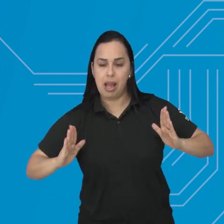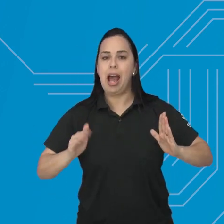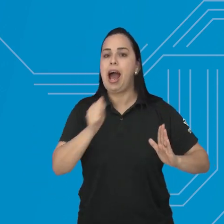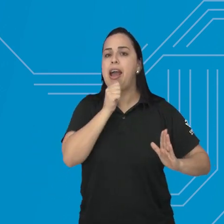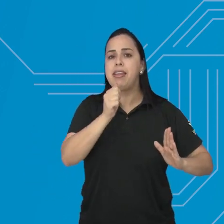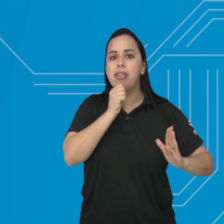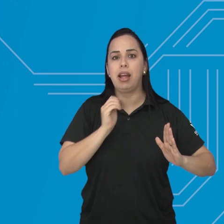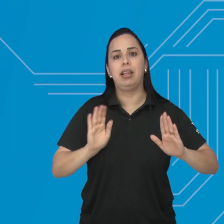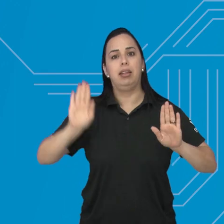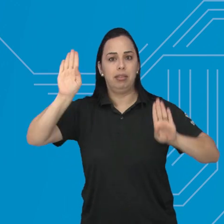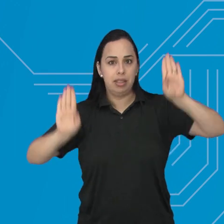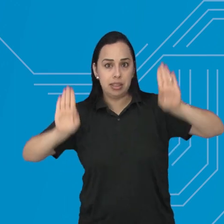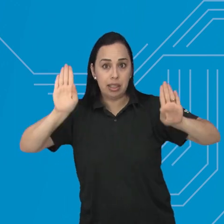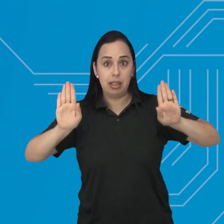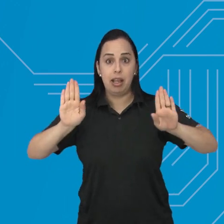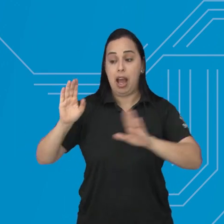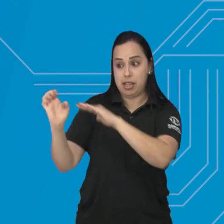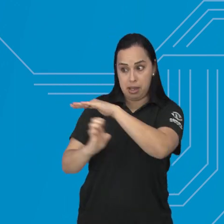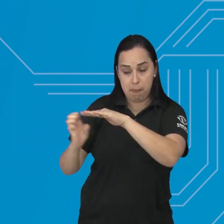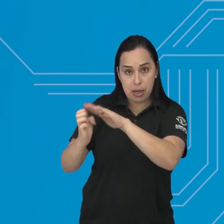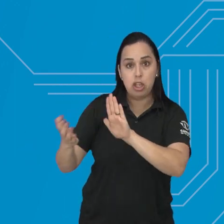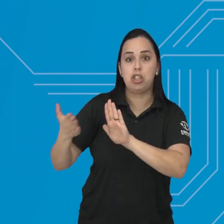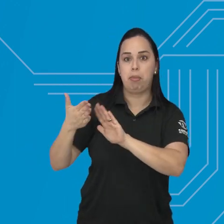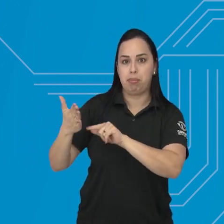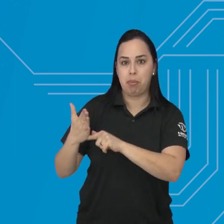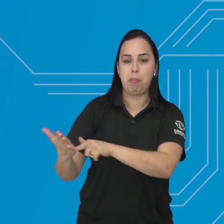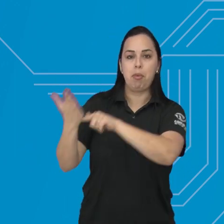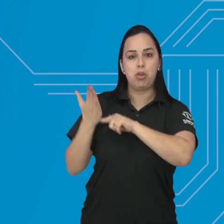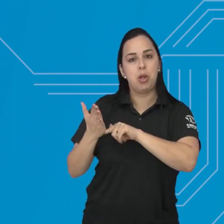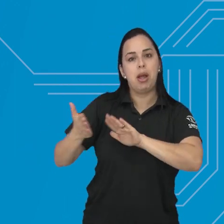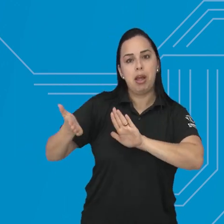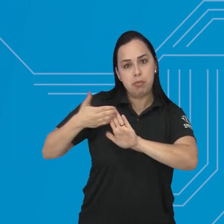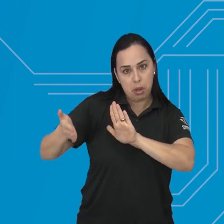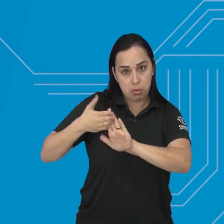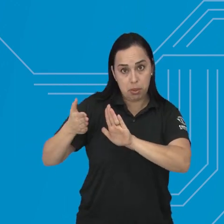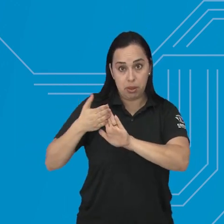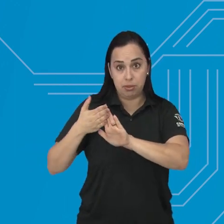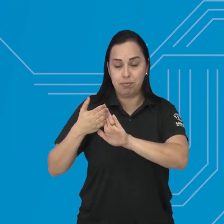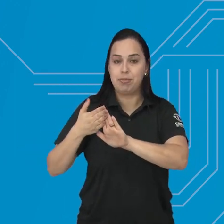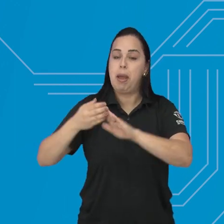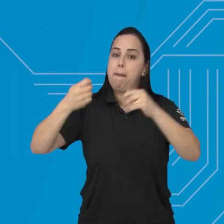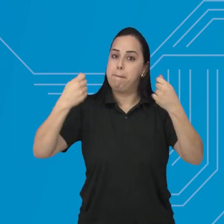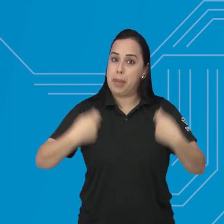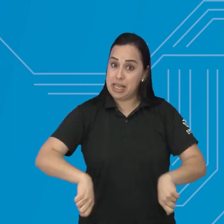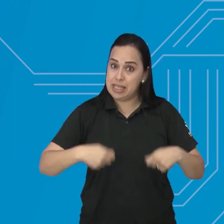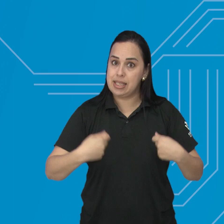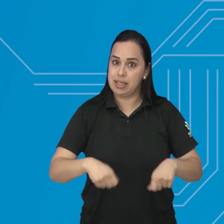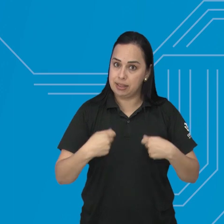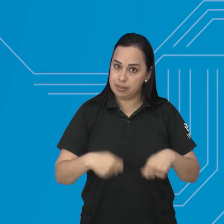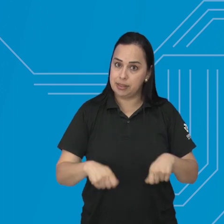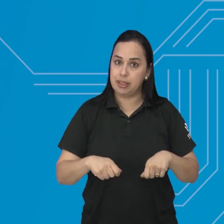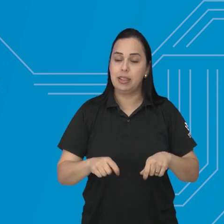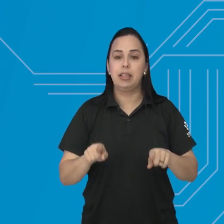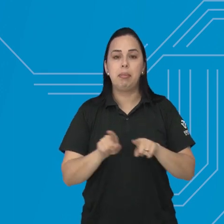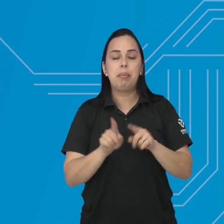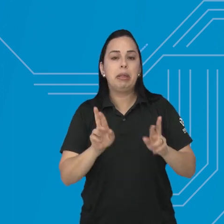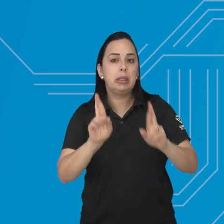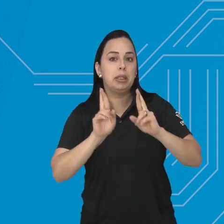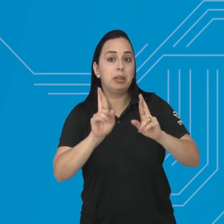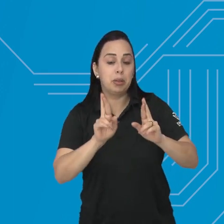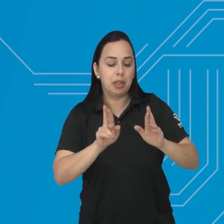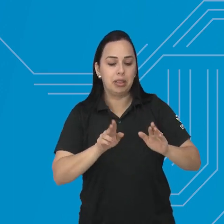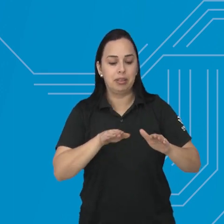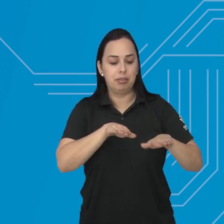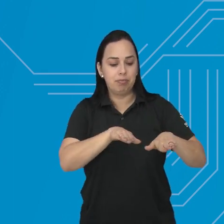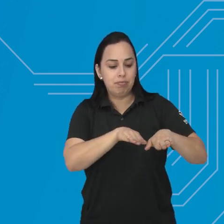ainda está em andamento e as empresas interessadas já apresentaram as propostas. Para a Câmara, o pacote de obras é necessário